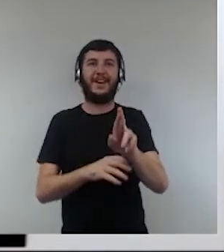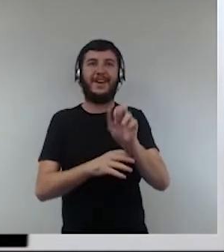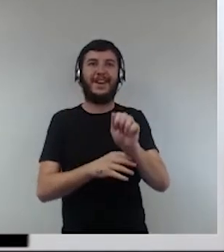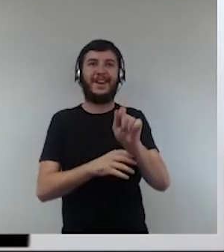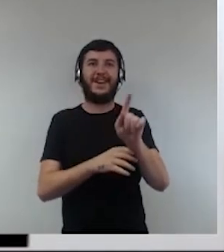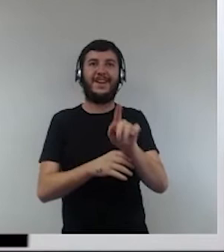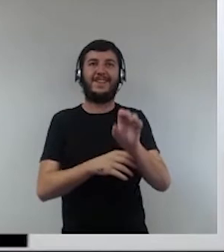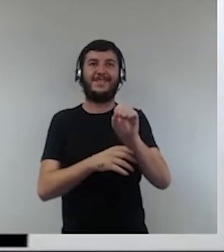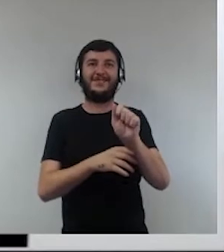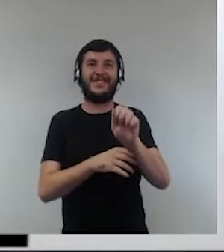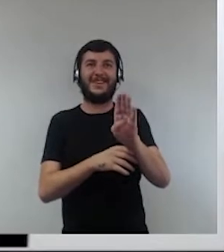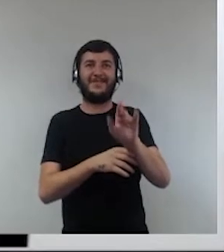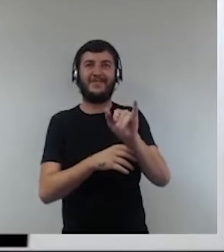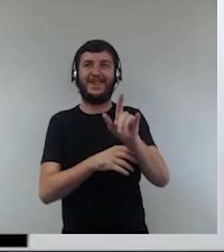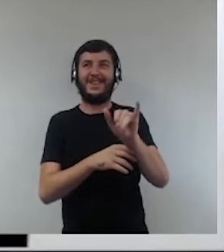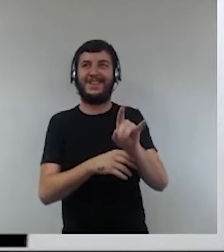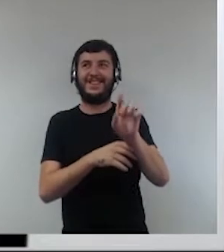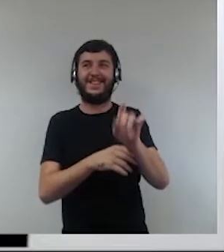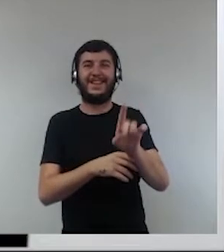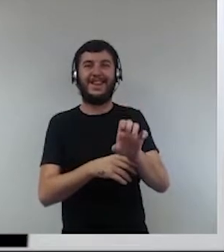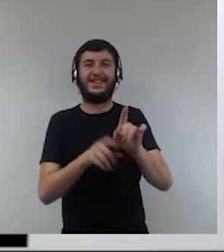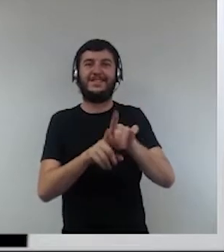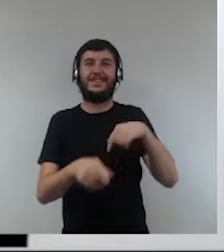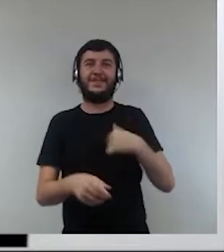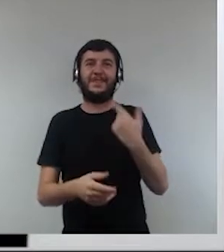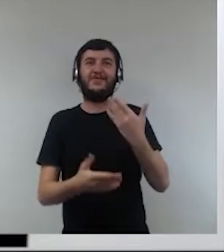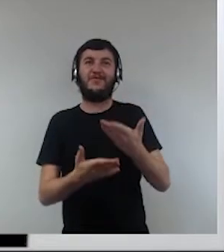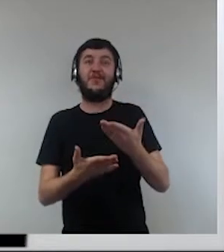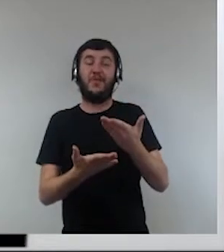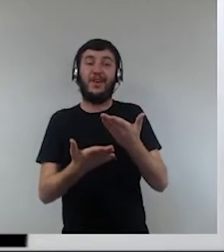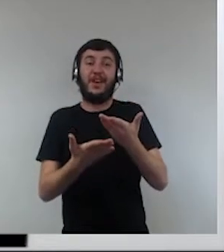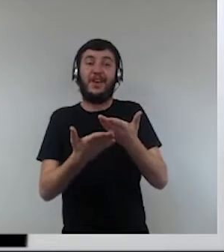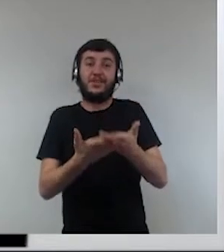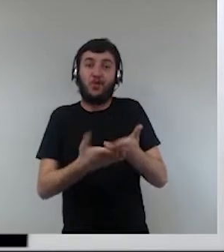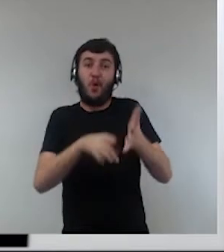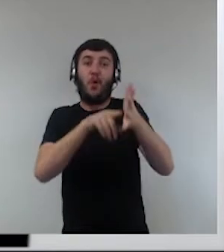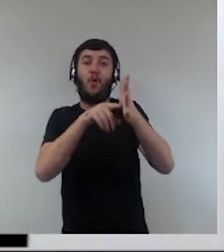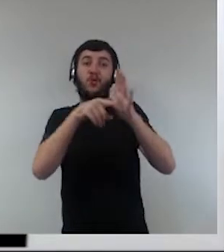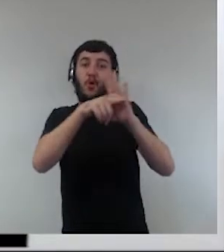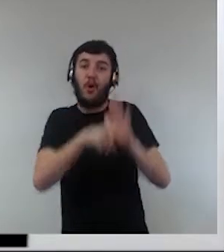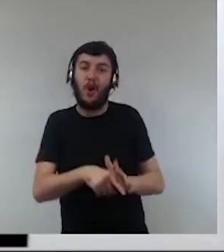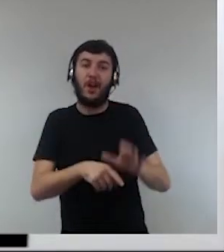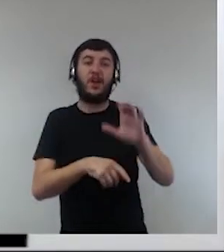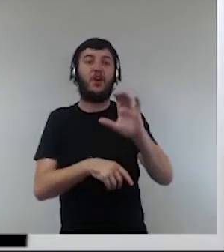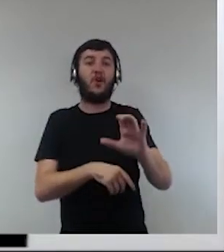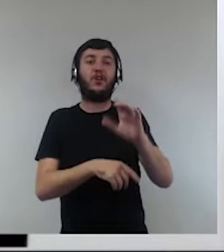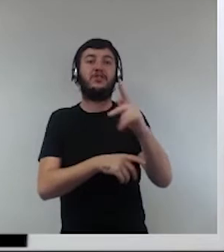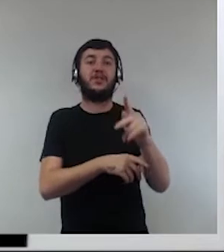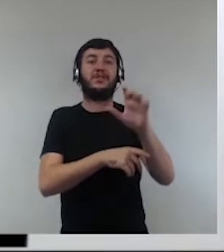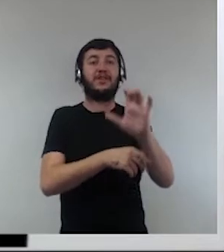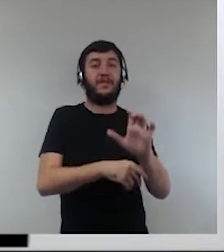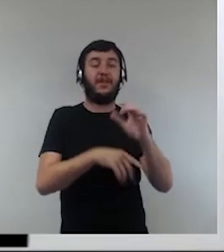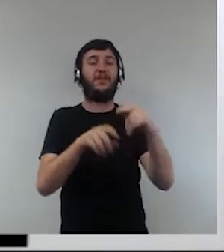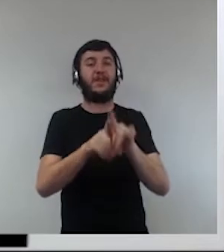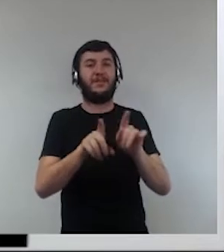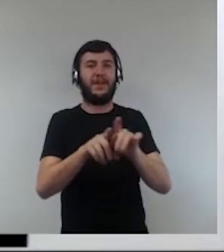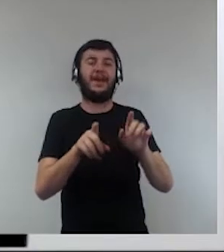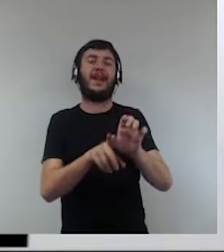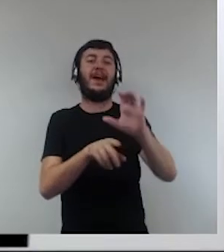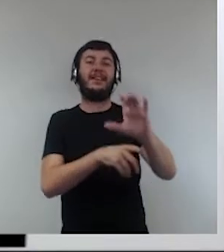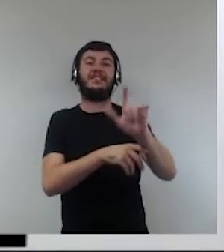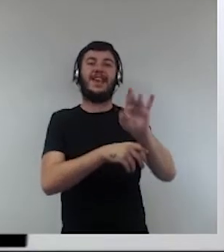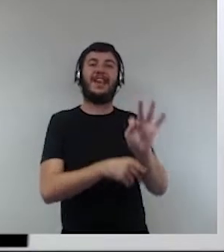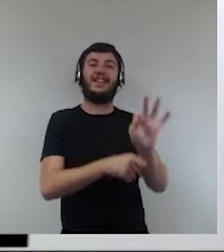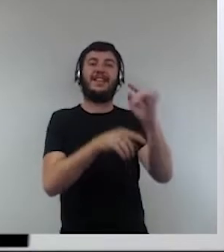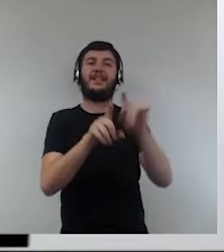estudo em cima do Código de Processo Civil, em cima da Constituição Federal, da própria CLT, para aqueles advogados que militam